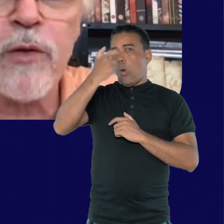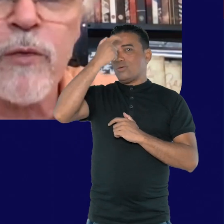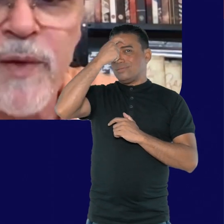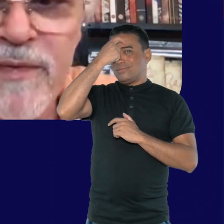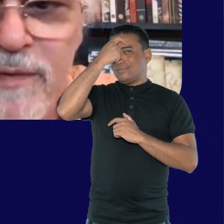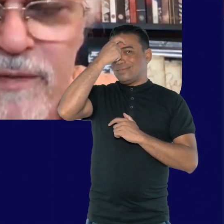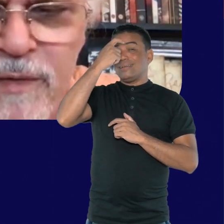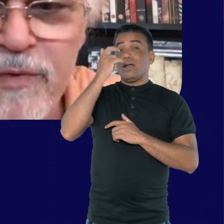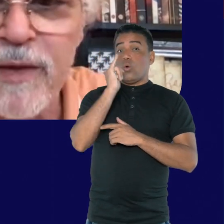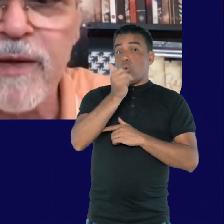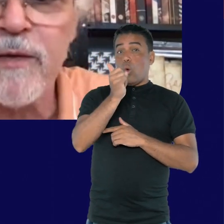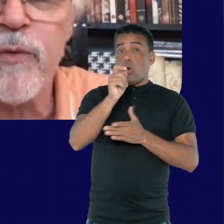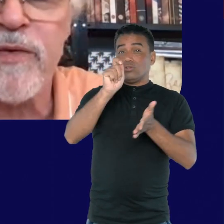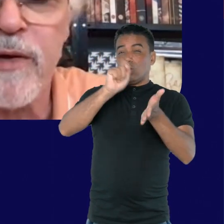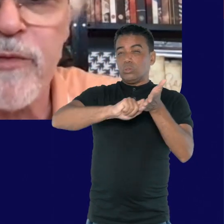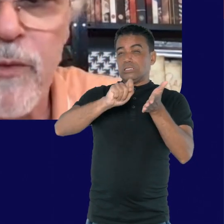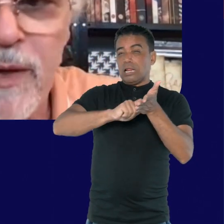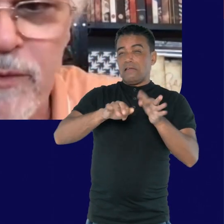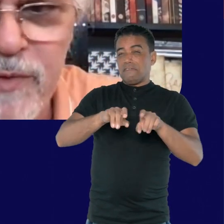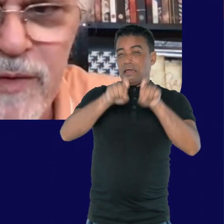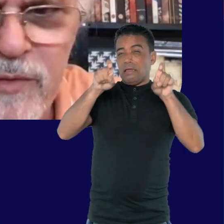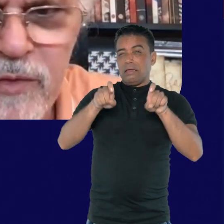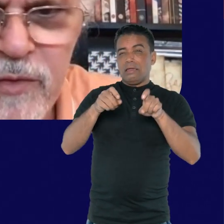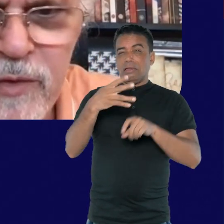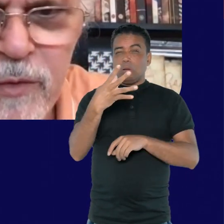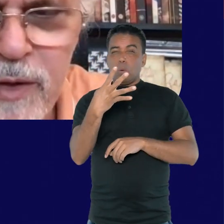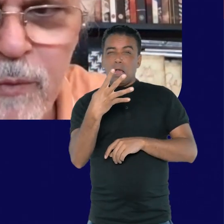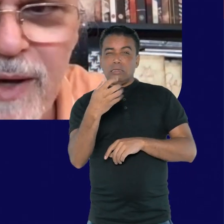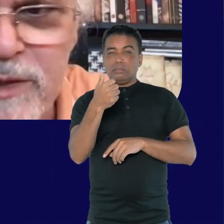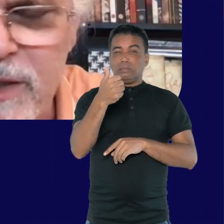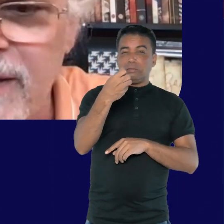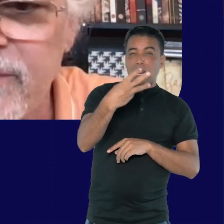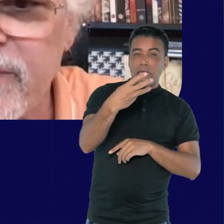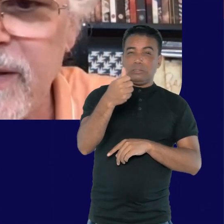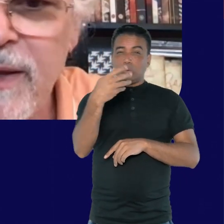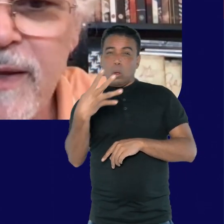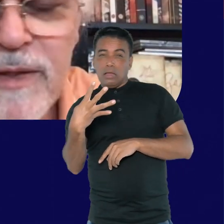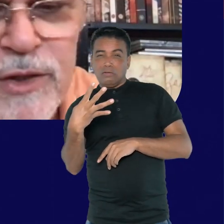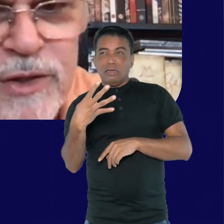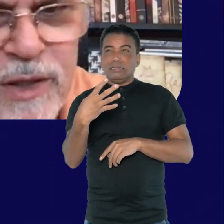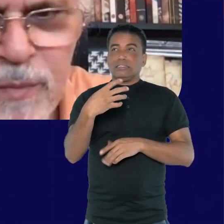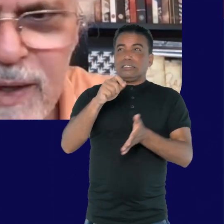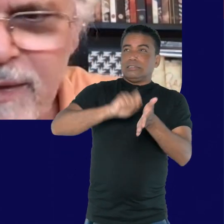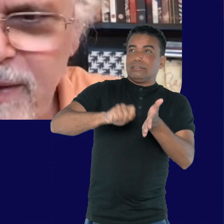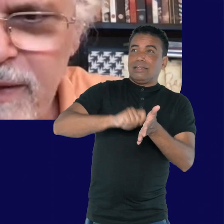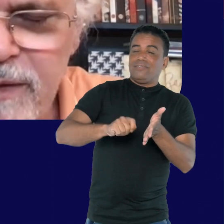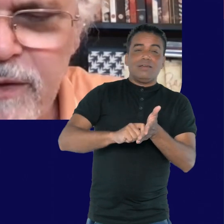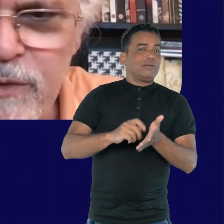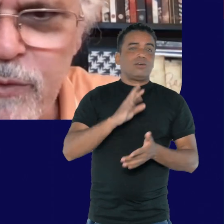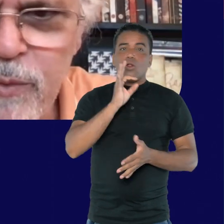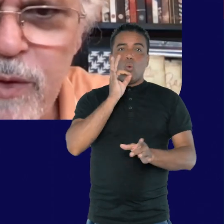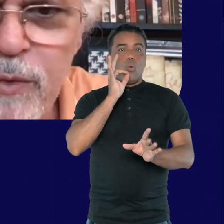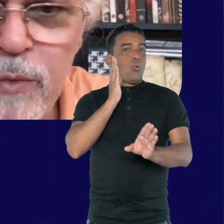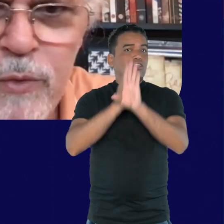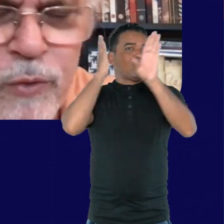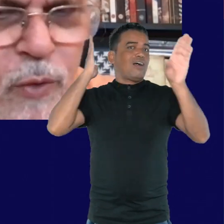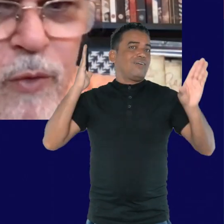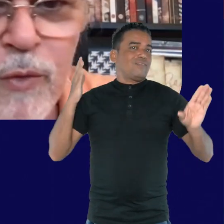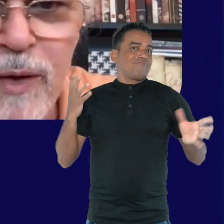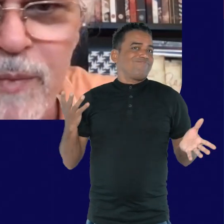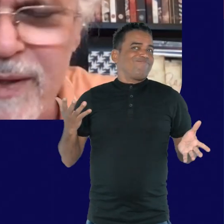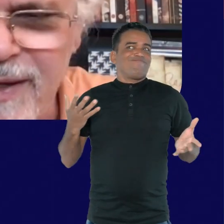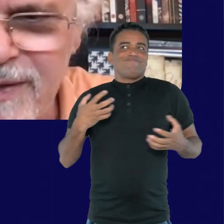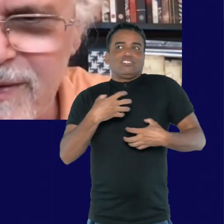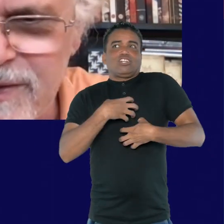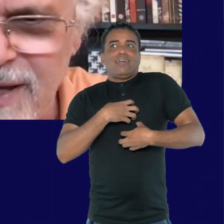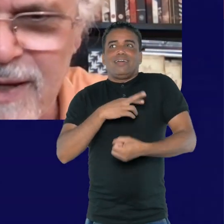Esse conto eu comecei a escrever ele umas 3 ou 4 vezes e eu não achava de maneira nenhuma o